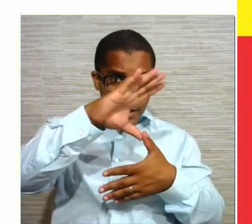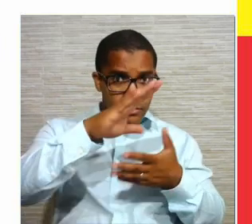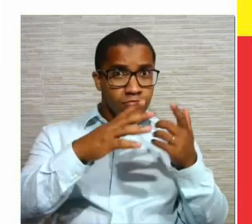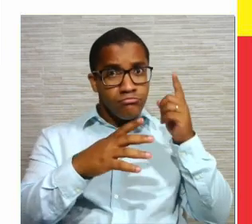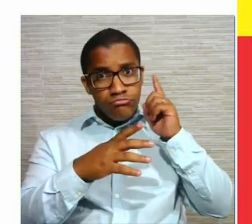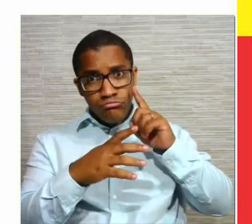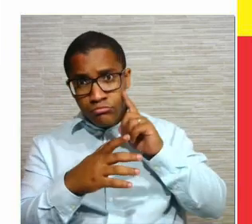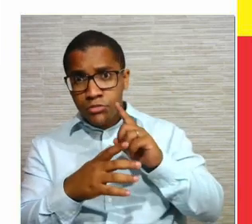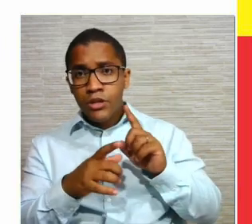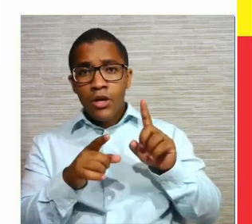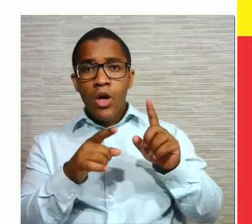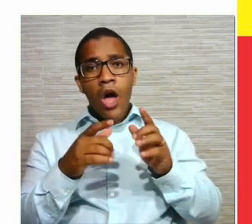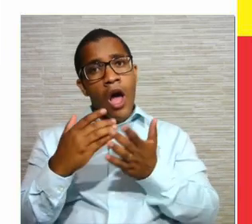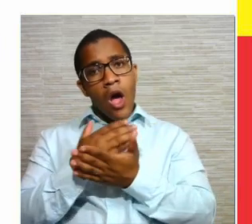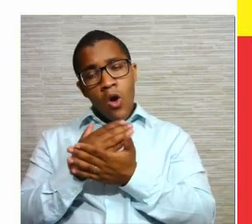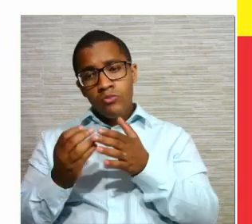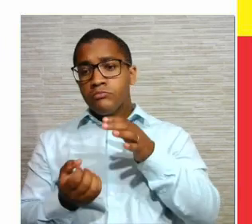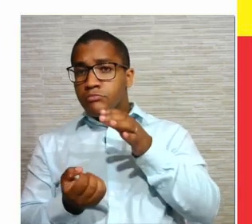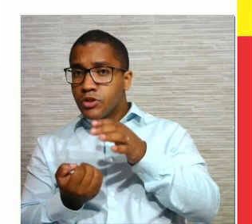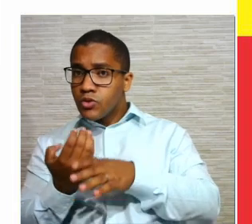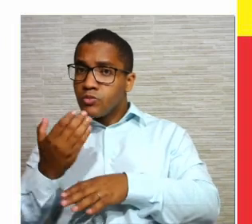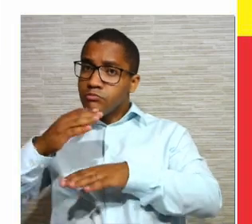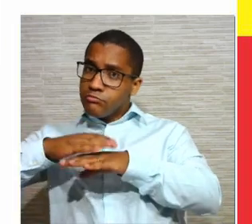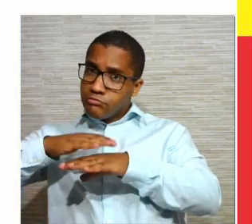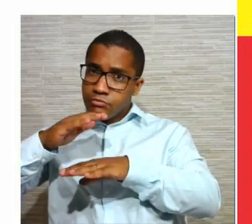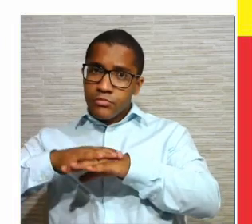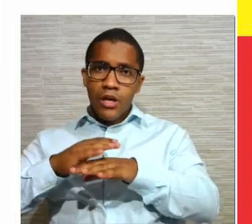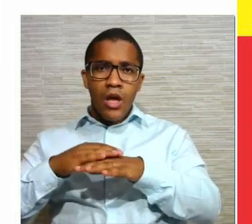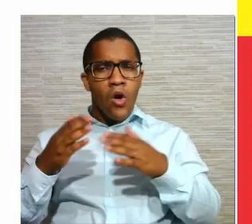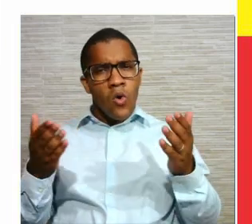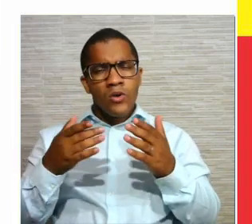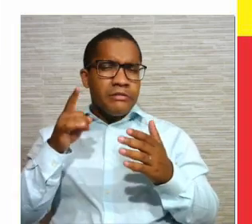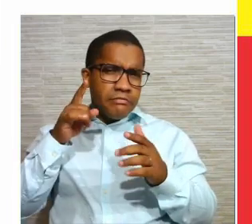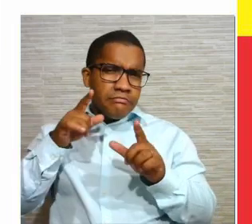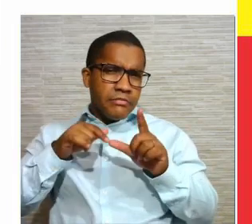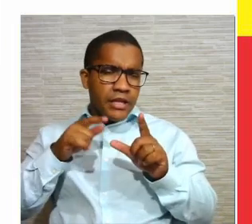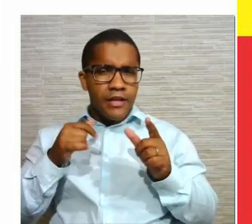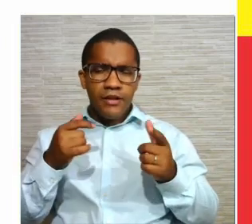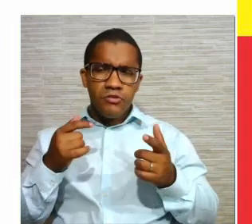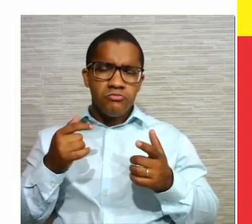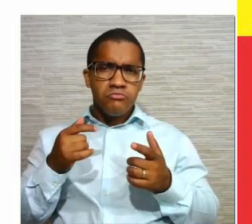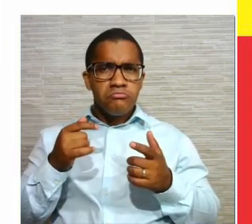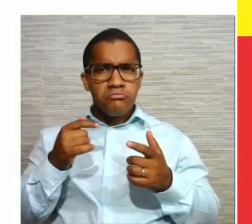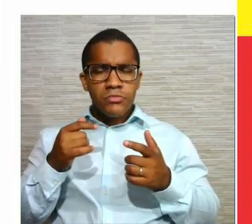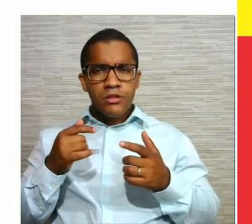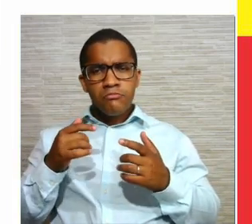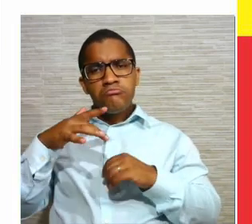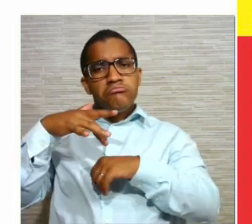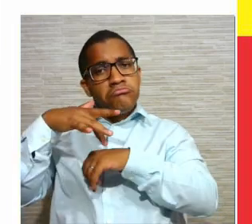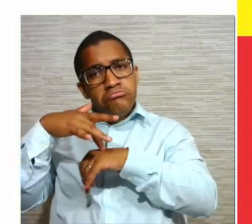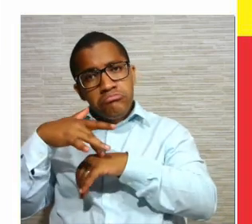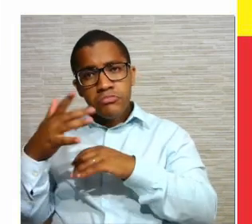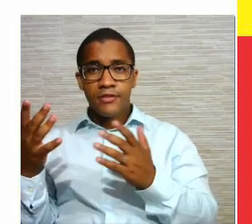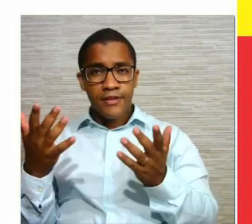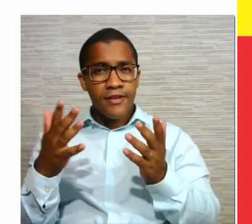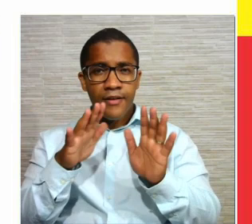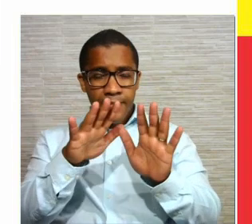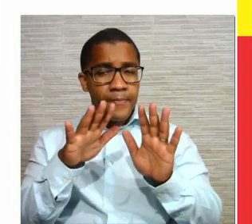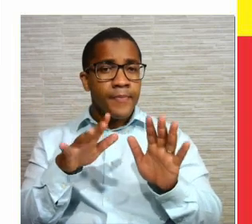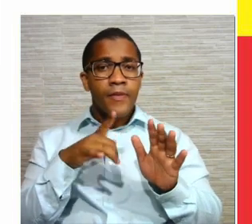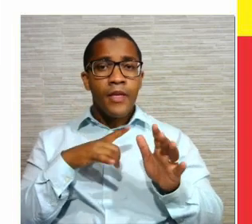originais, com letras que hoje também são consideradas ingênuas e risíveis, O movimento da Jovem Guarda,